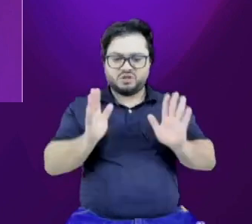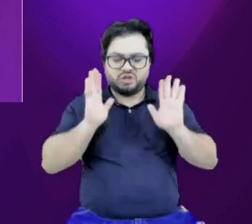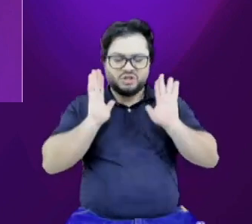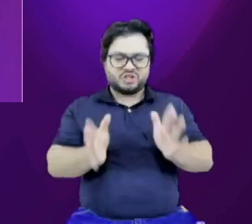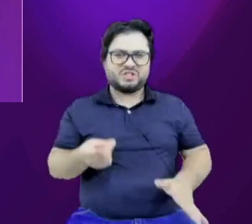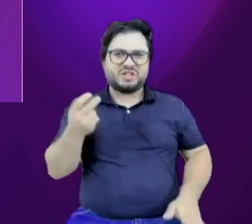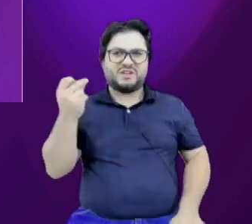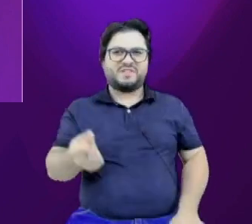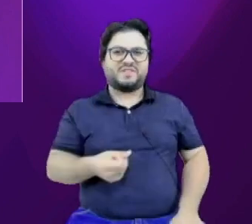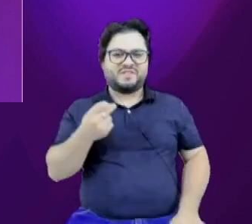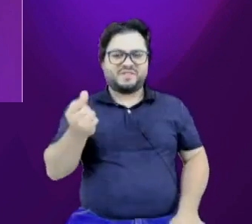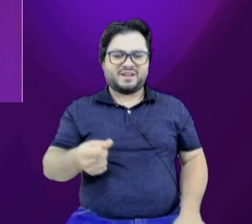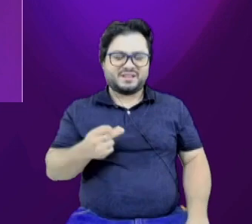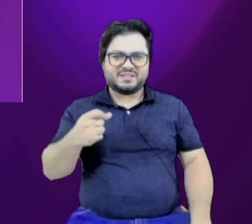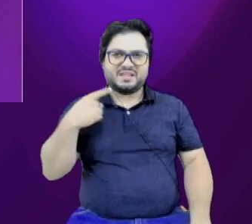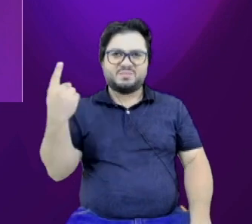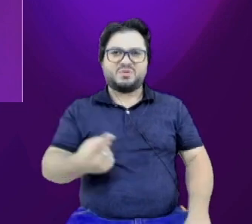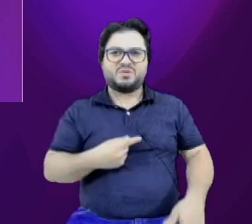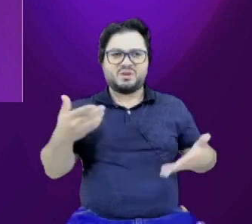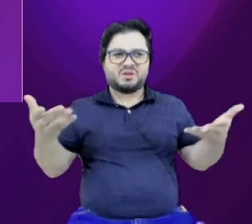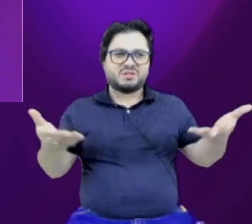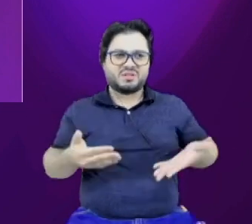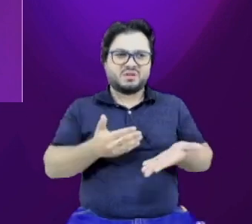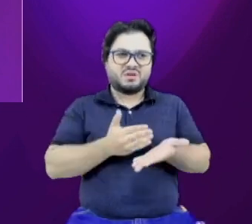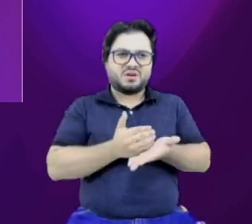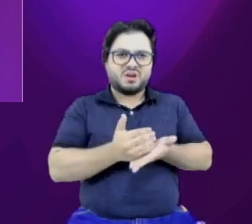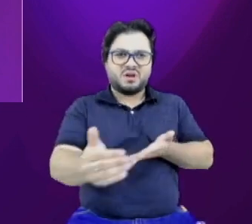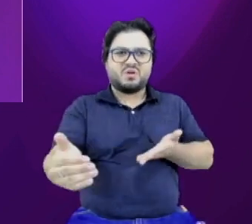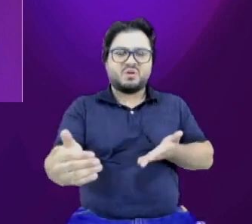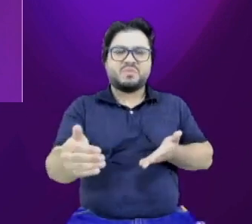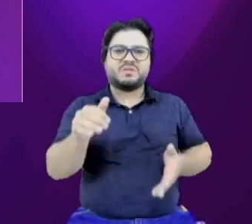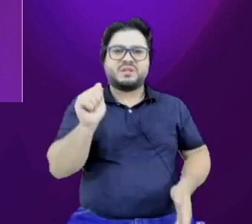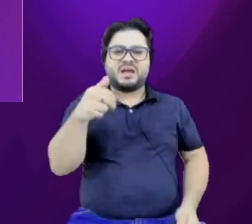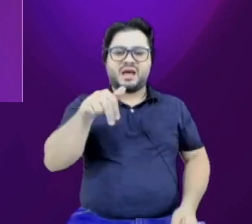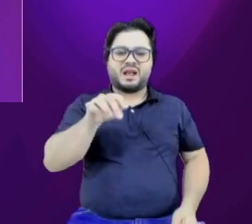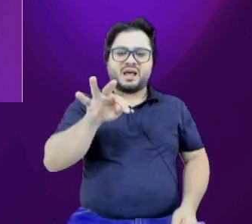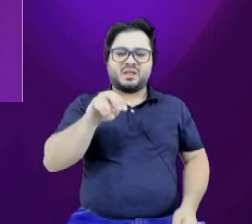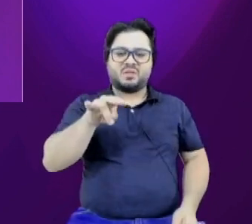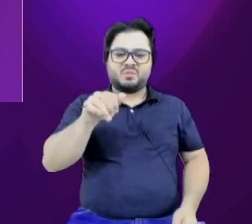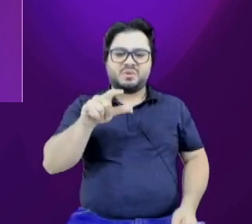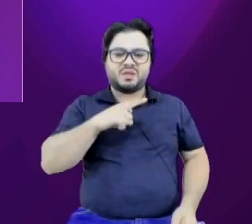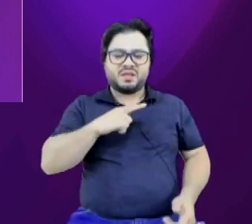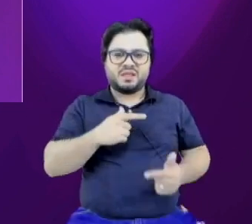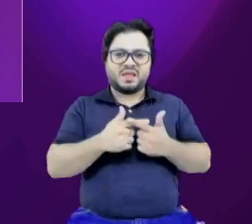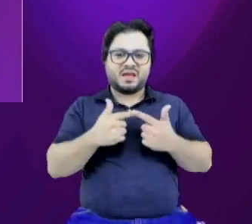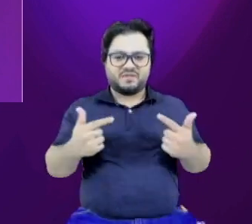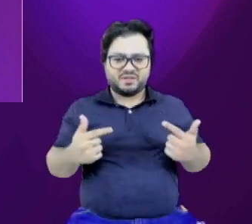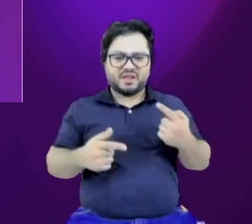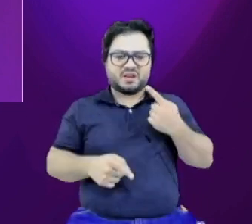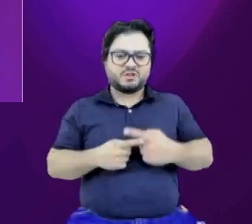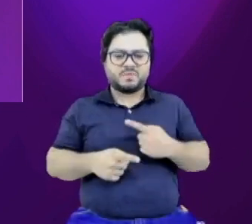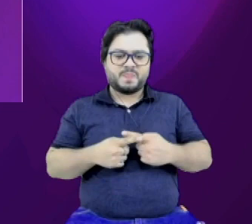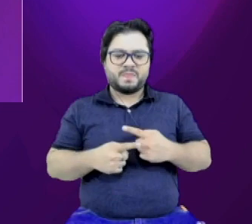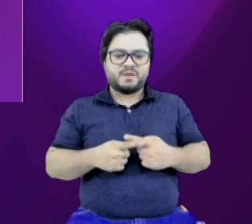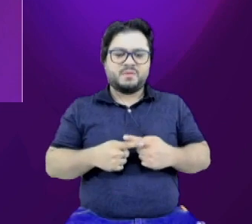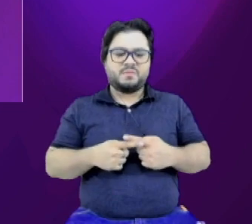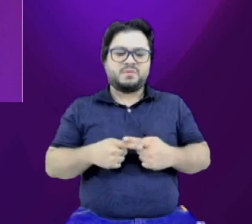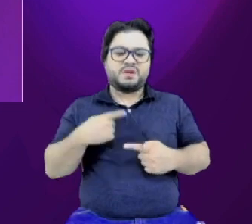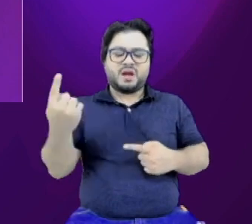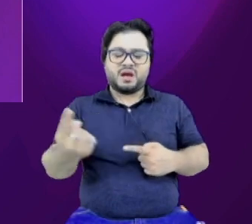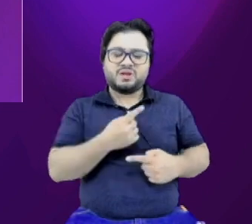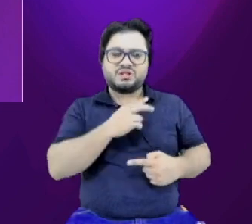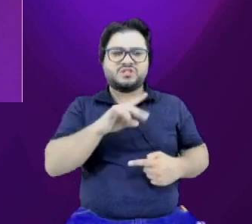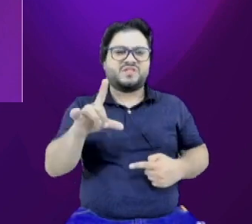bastante tempo isso, né? E nós agora estamos começando na anatomia patológica. Tem suas vantagens, porque a gente vai pegar